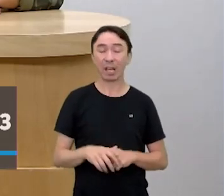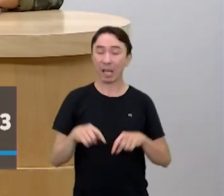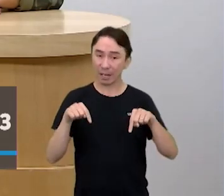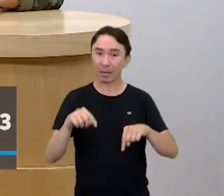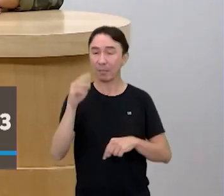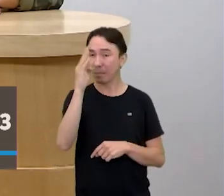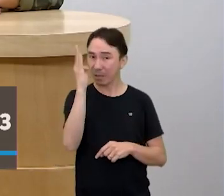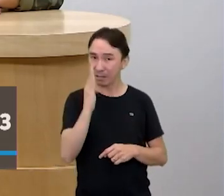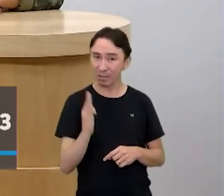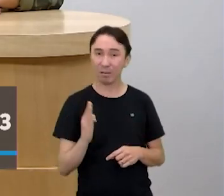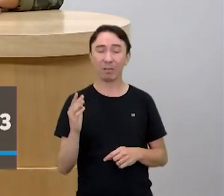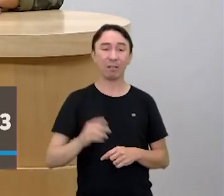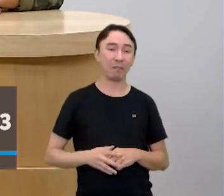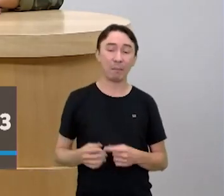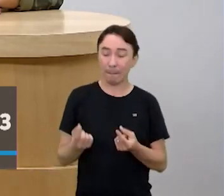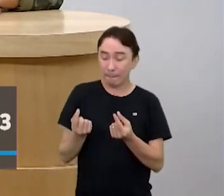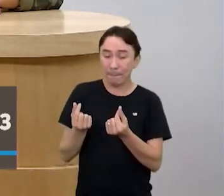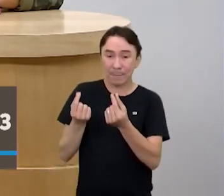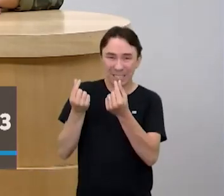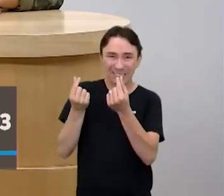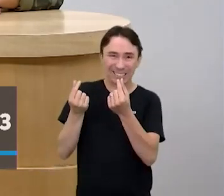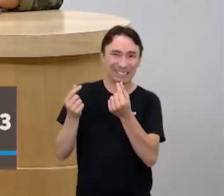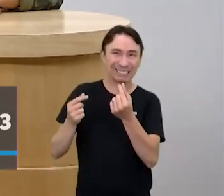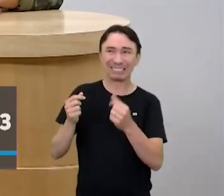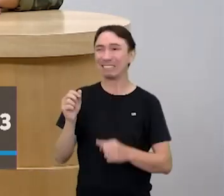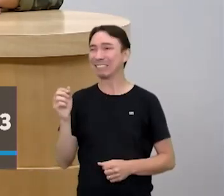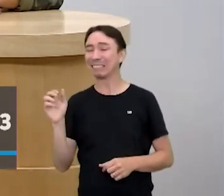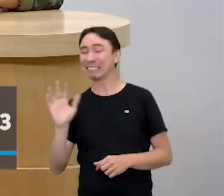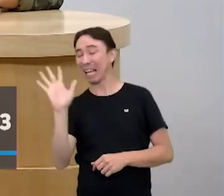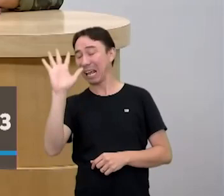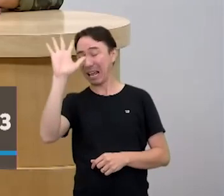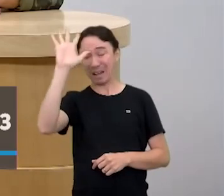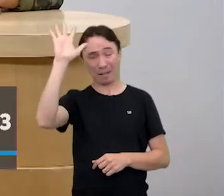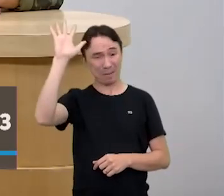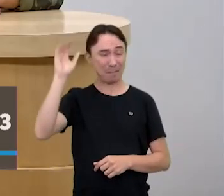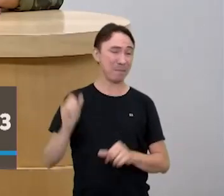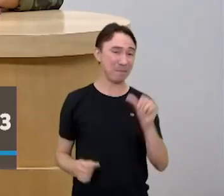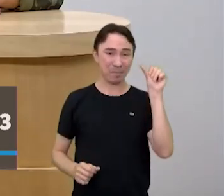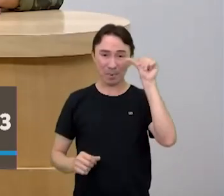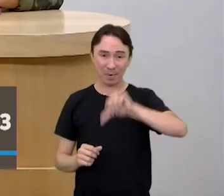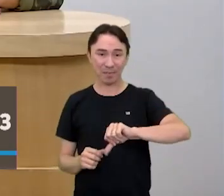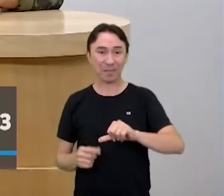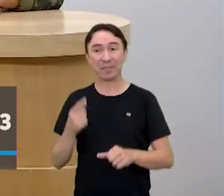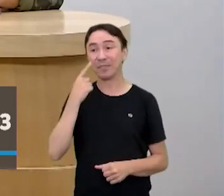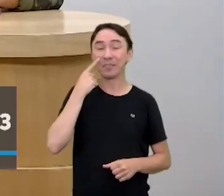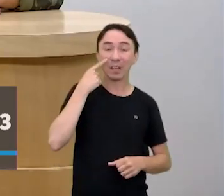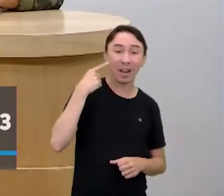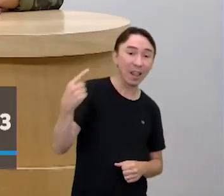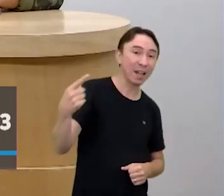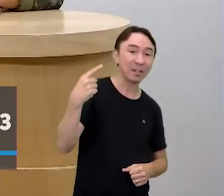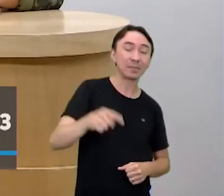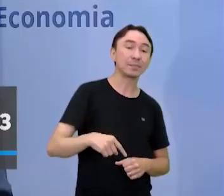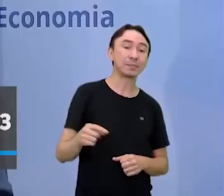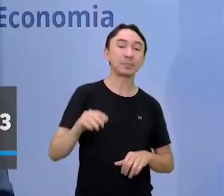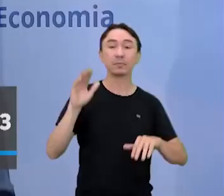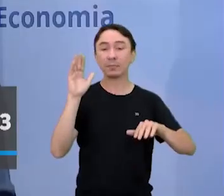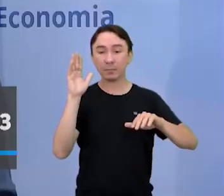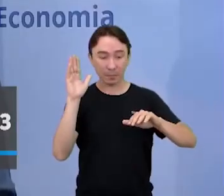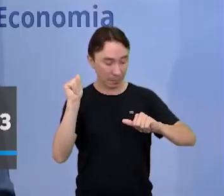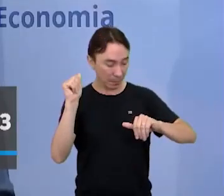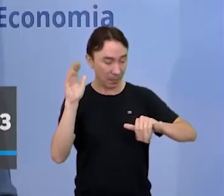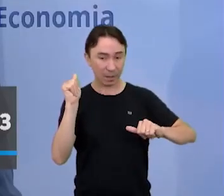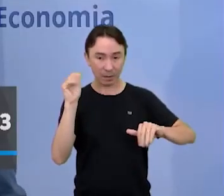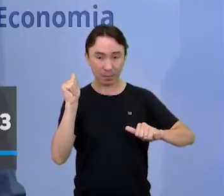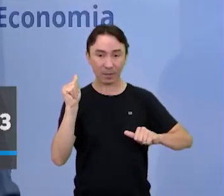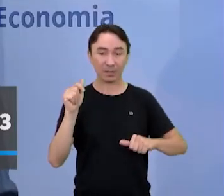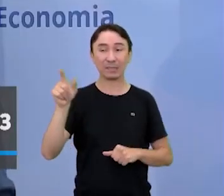Ou seja, se a gente acompanha o Jornal do Mundo, a gente percebe que na Espanha já aumentou antes. Se a gente acompanha, logo vem para aqui. Logo vem para